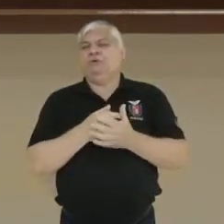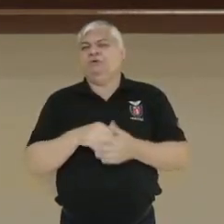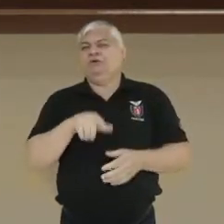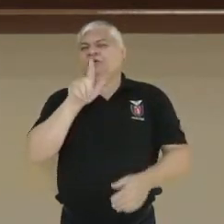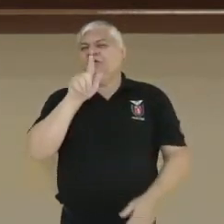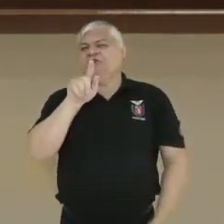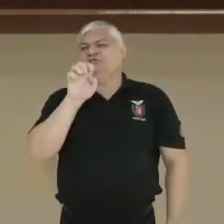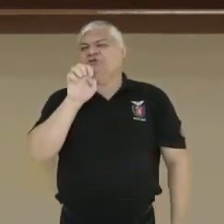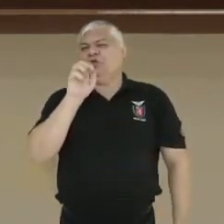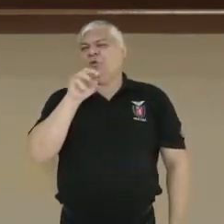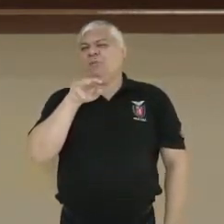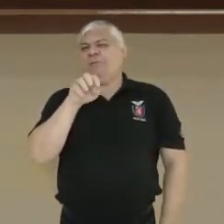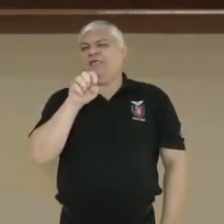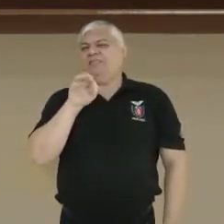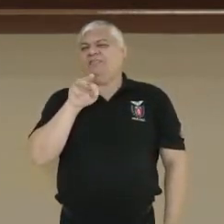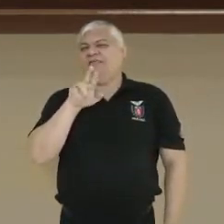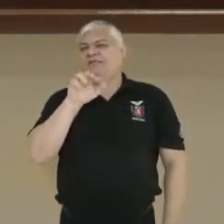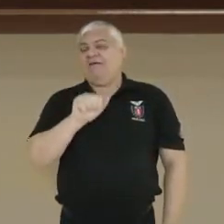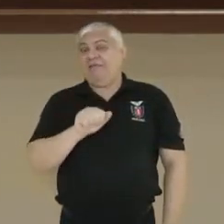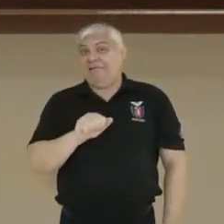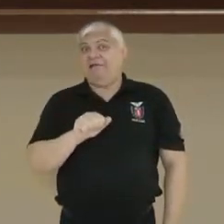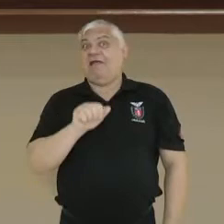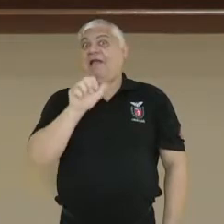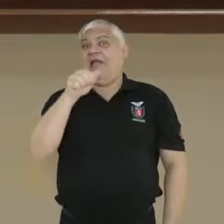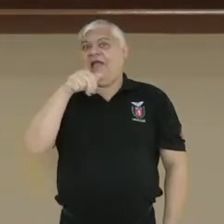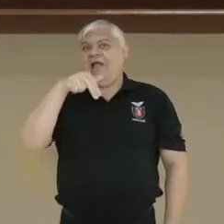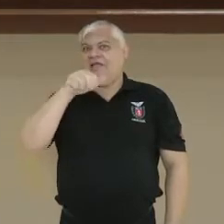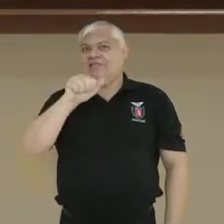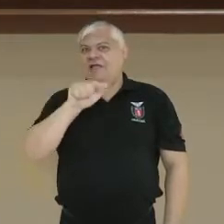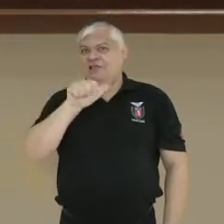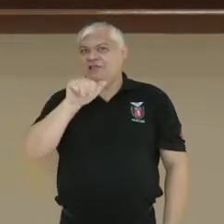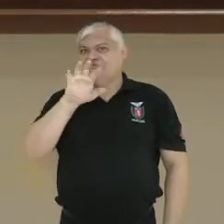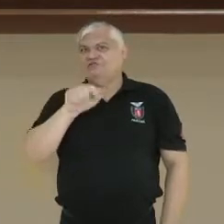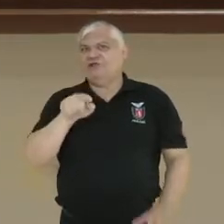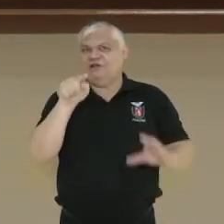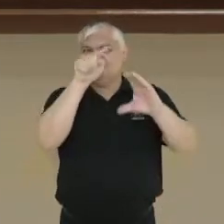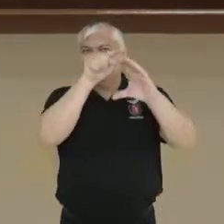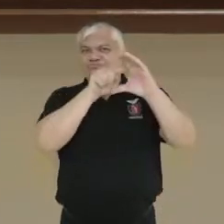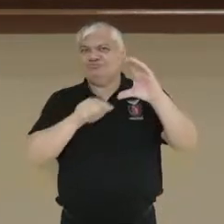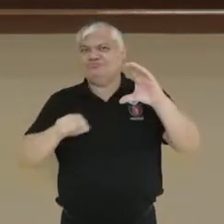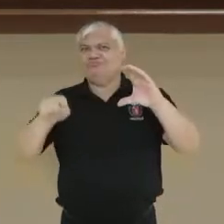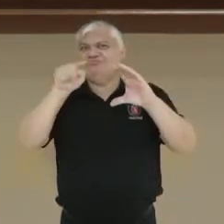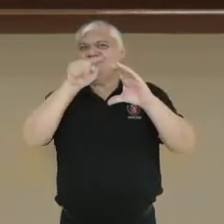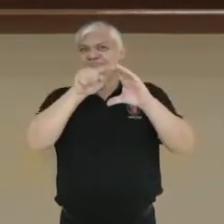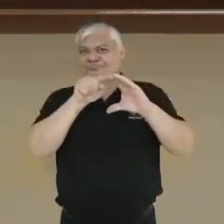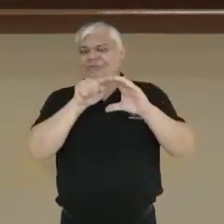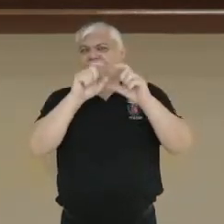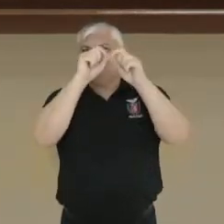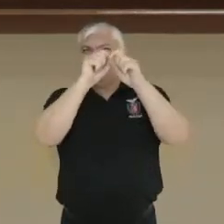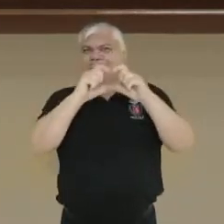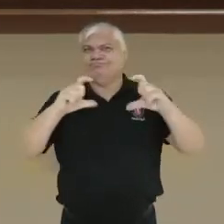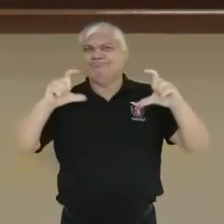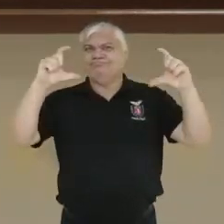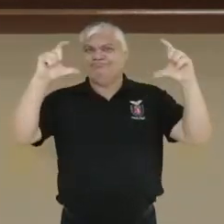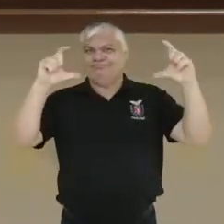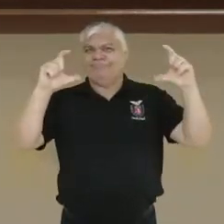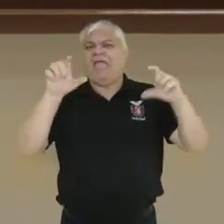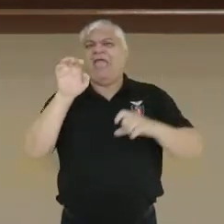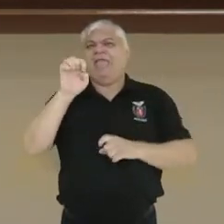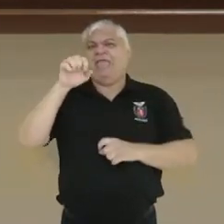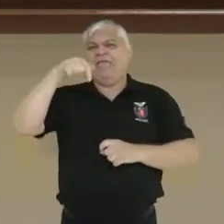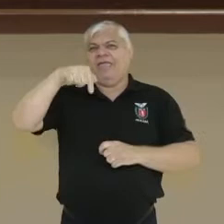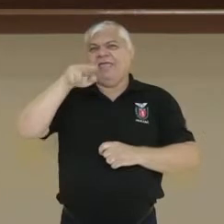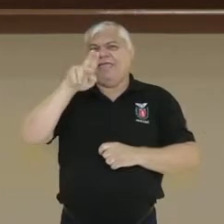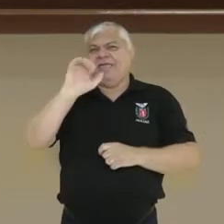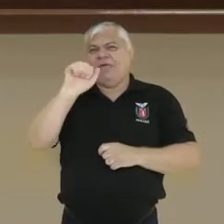mais especificamente na circunferência. Então a gente vai falar da equação da circunferência, vamos continuar esse